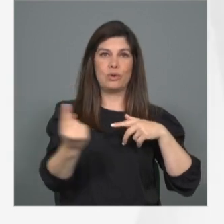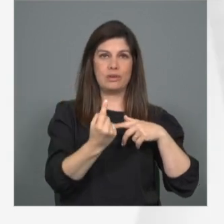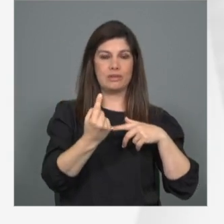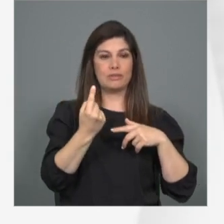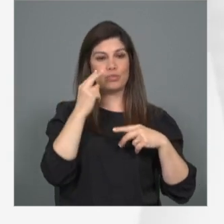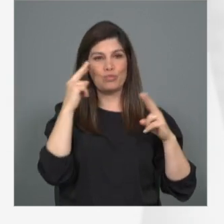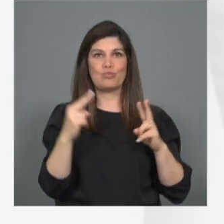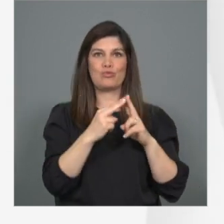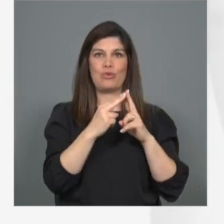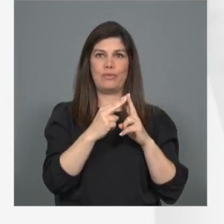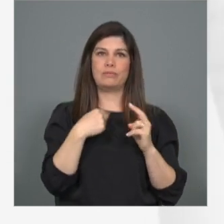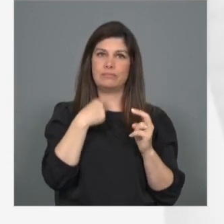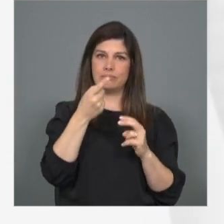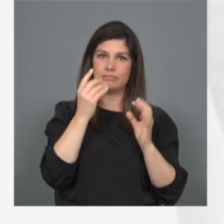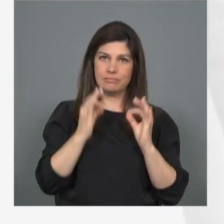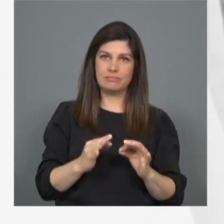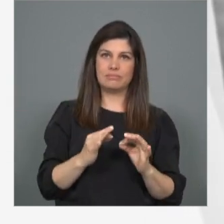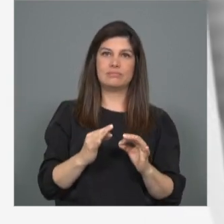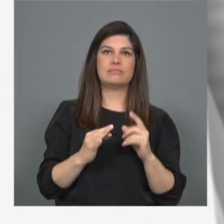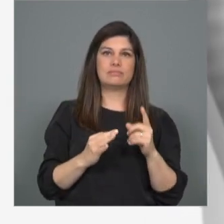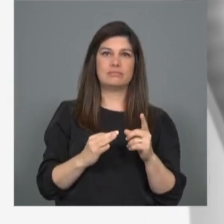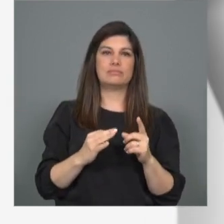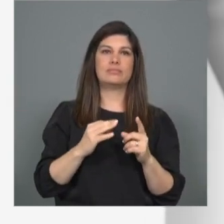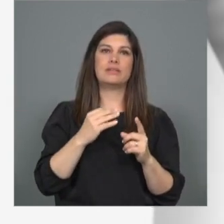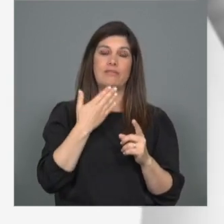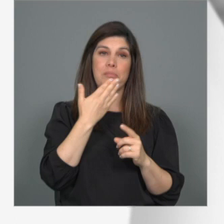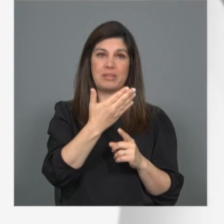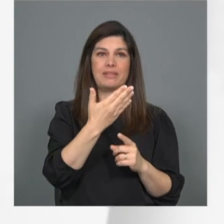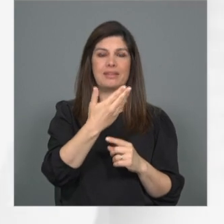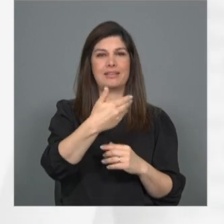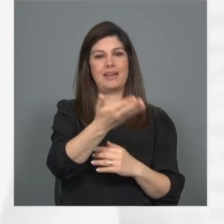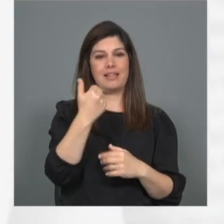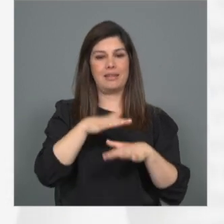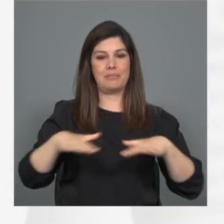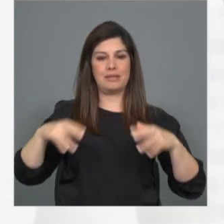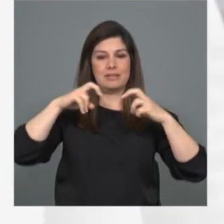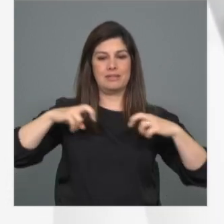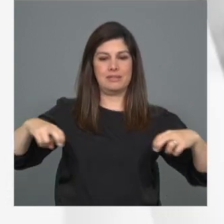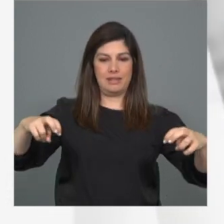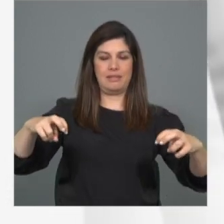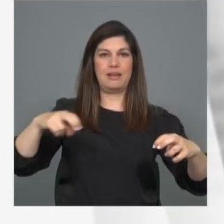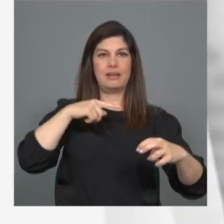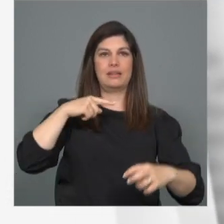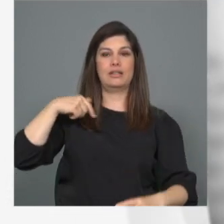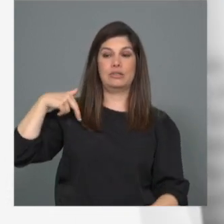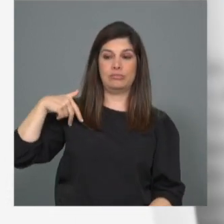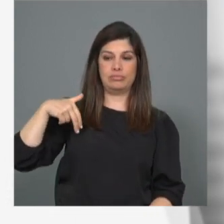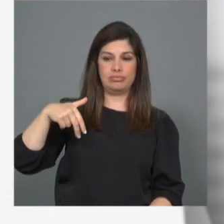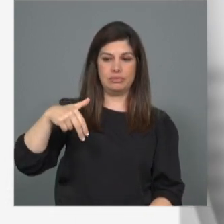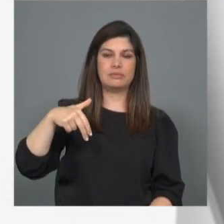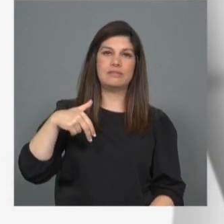vos digo, cingir-se-á e mandará que se sentem à mesa, e passando diante deles, os